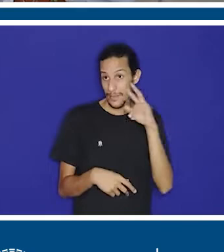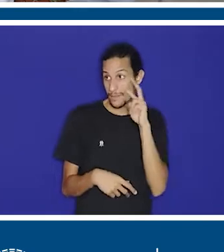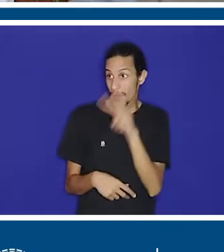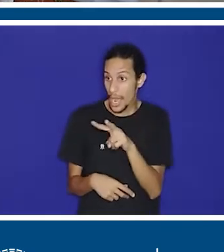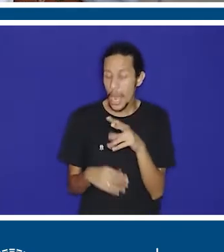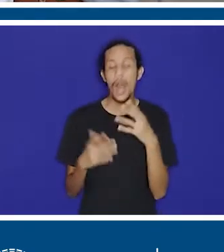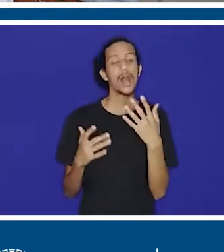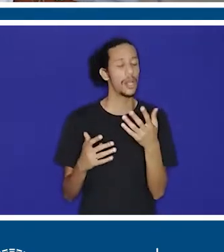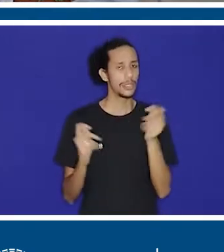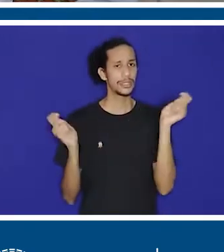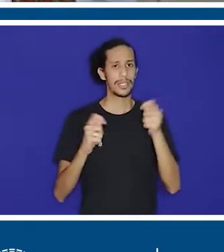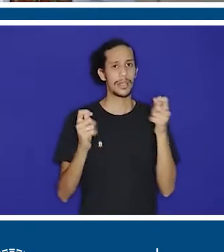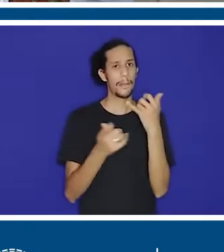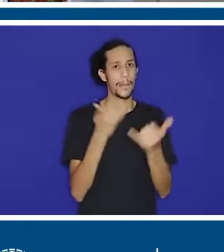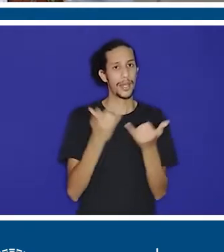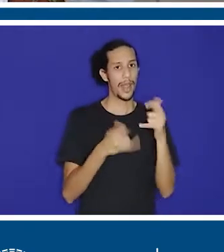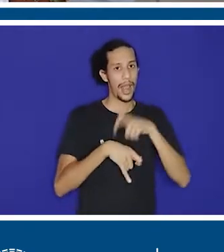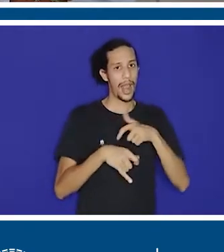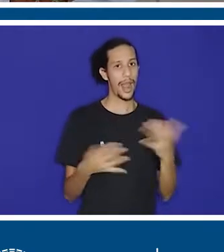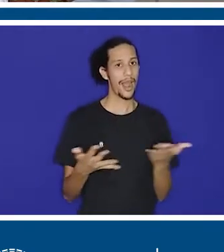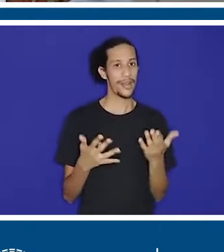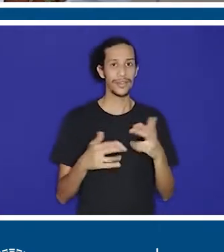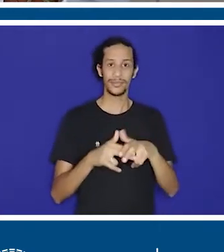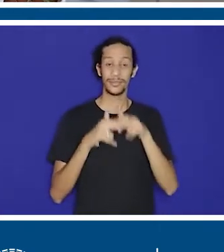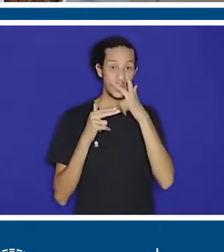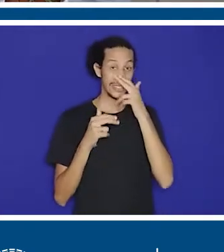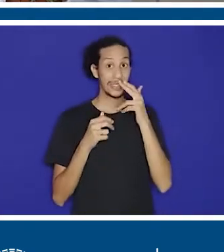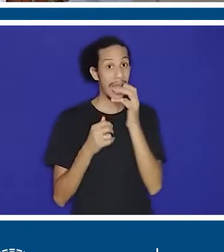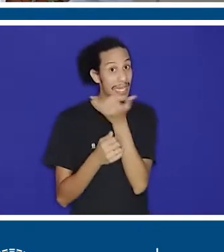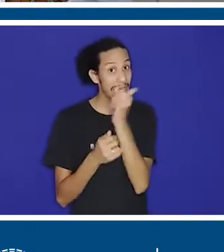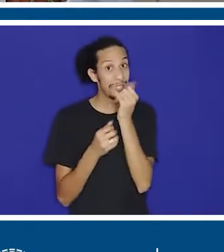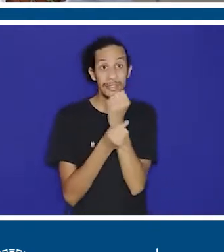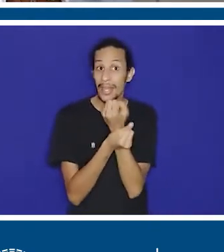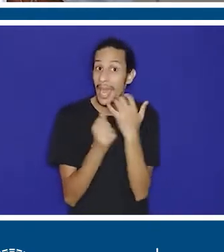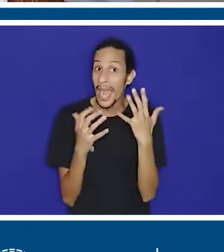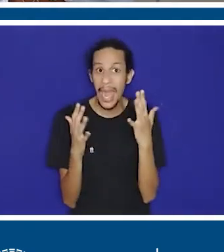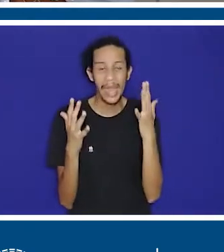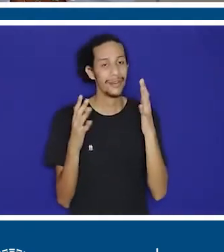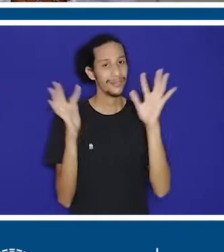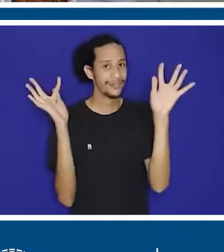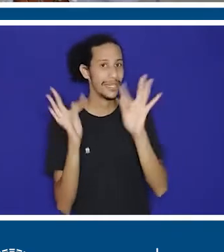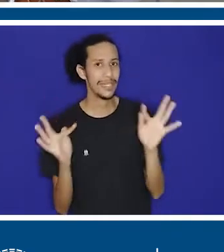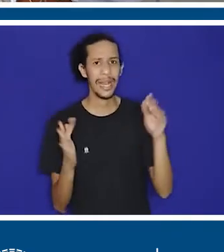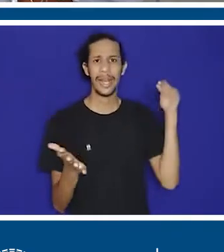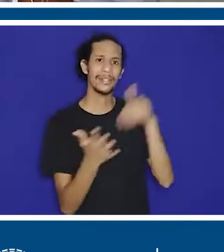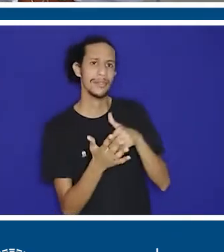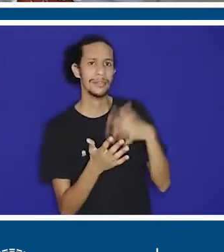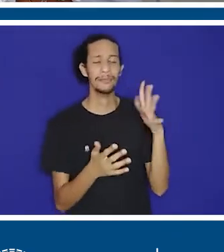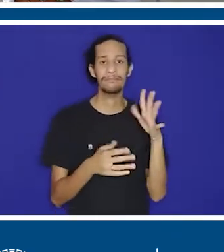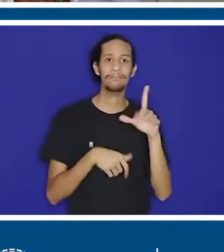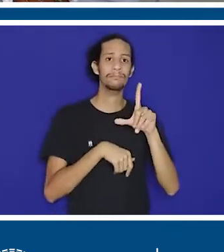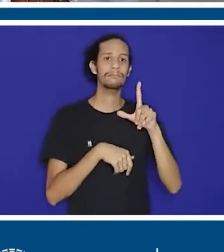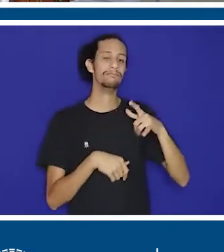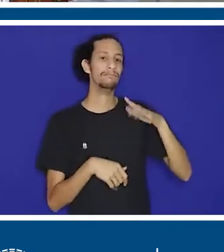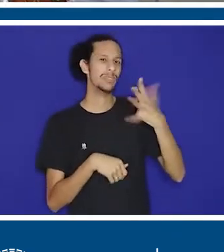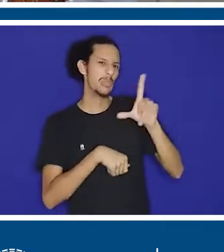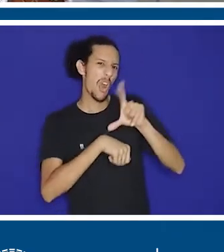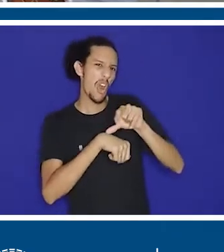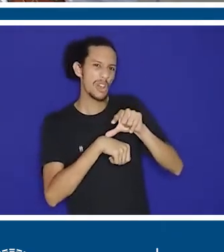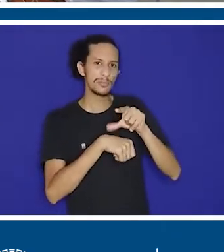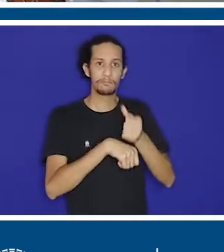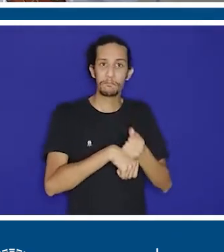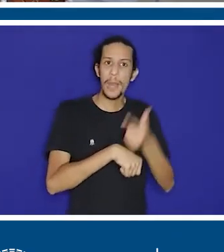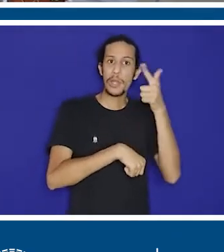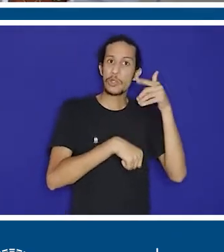aquela criança. Então, as crianças vão com aquela energia toda até 00:30, 1h, porque, na